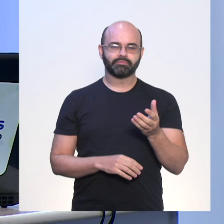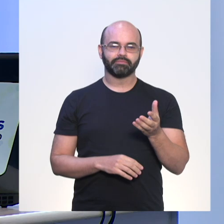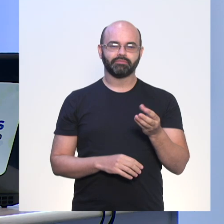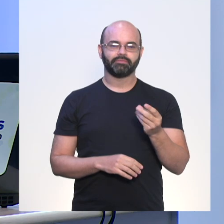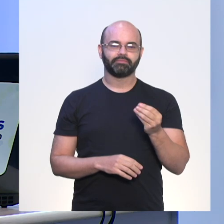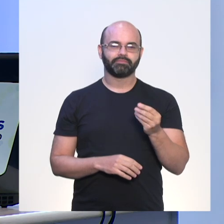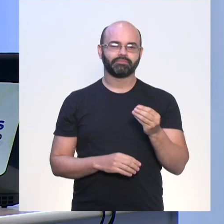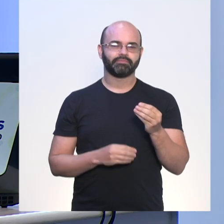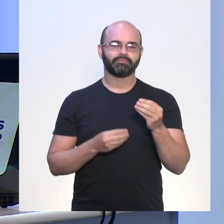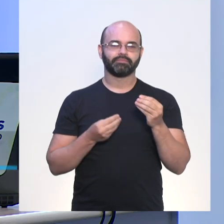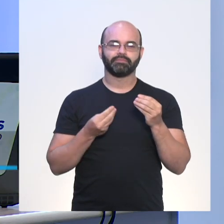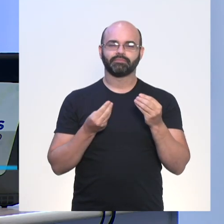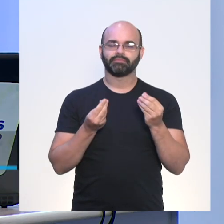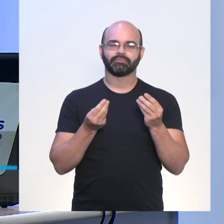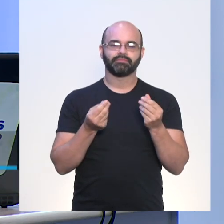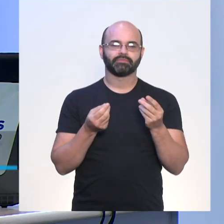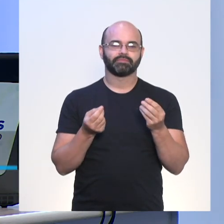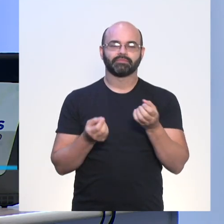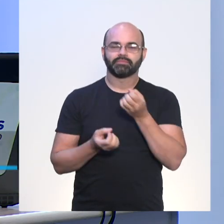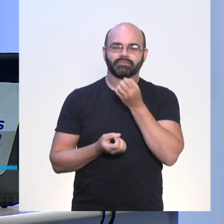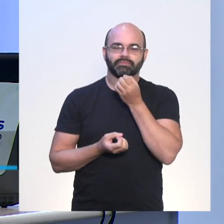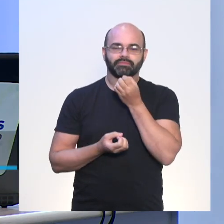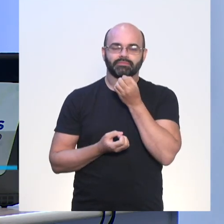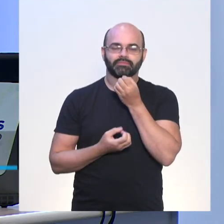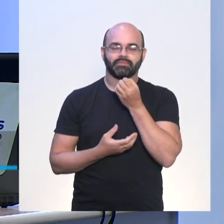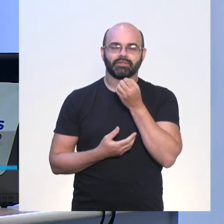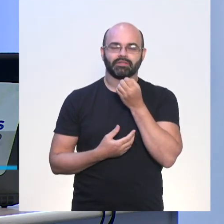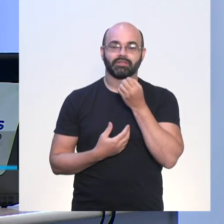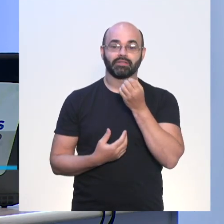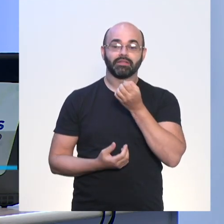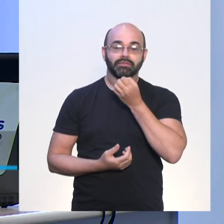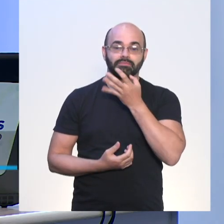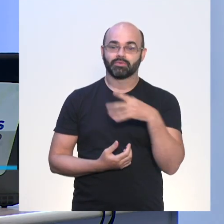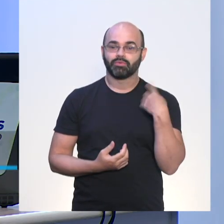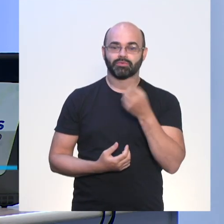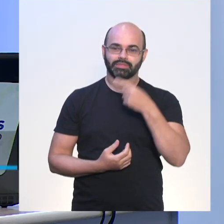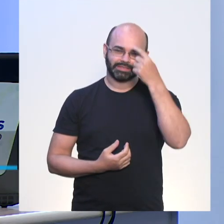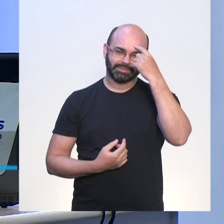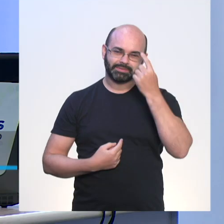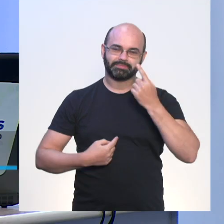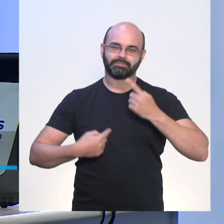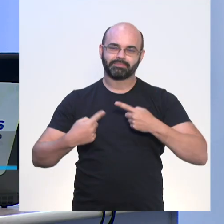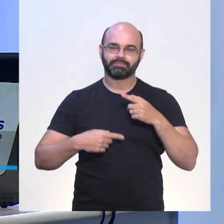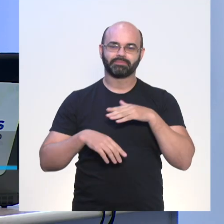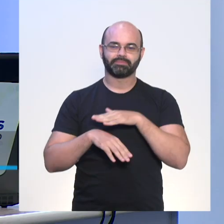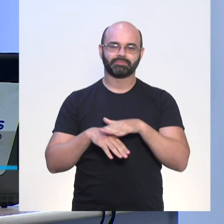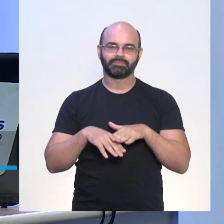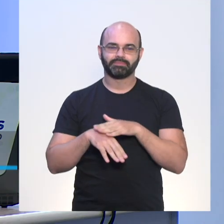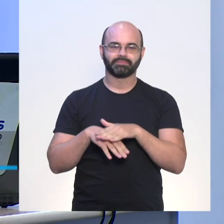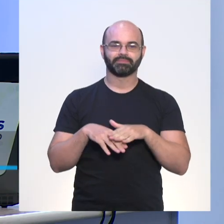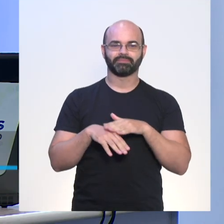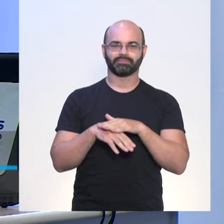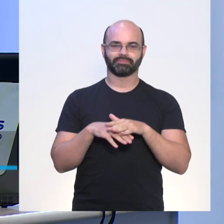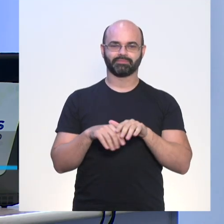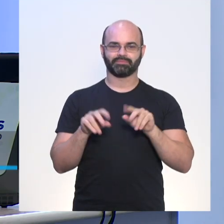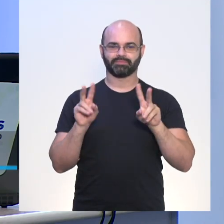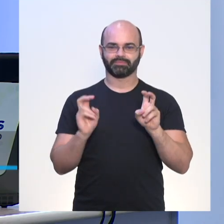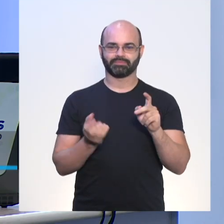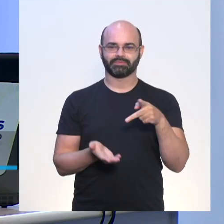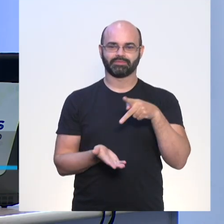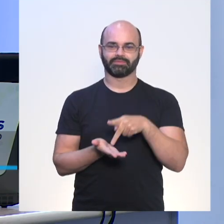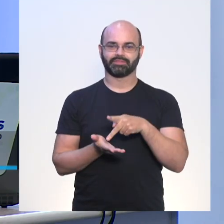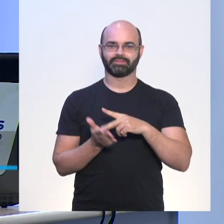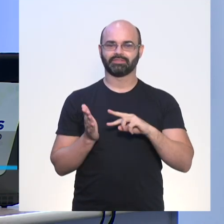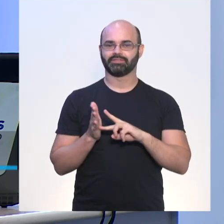extremamente frutífero para a gente debater e conversar um pouquinho mais sobre entendimento de